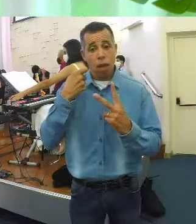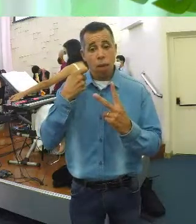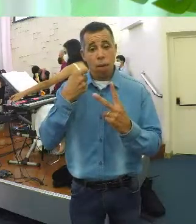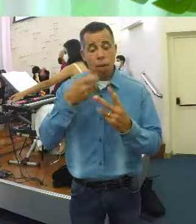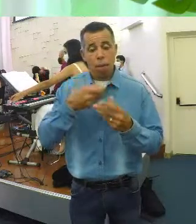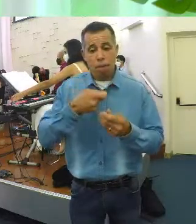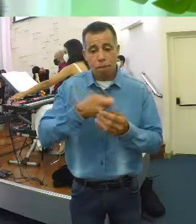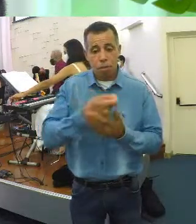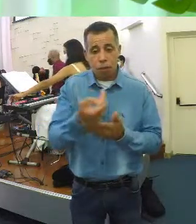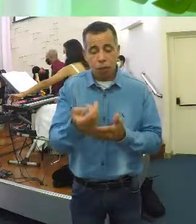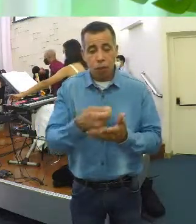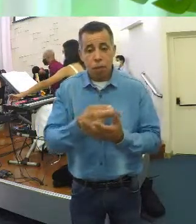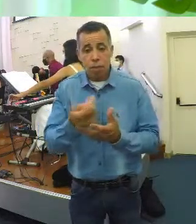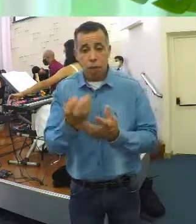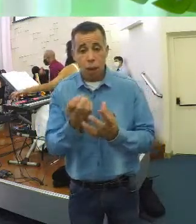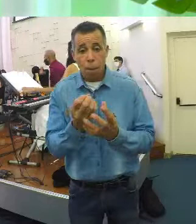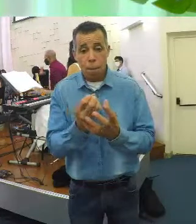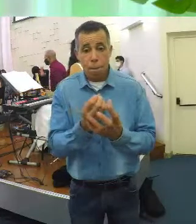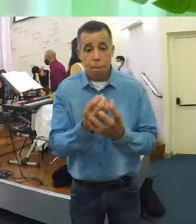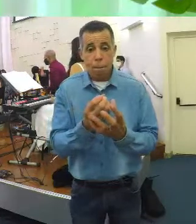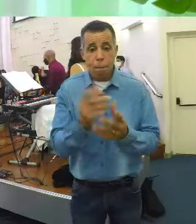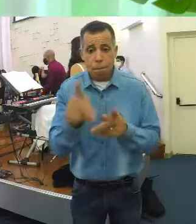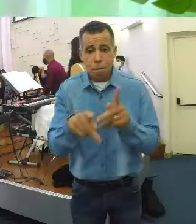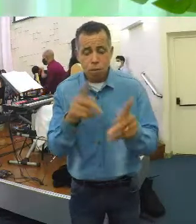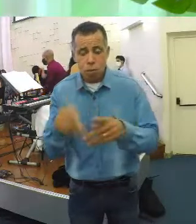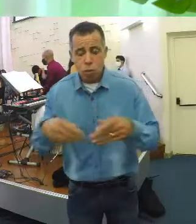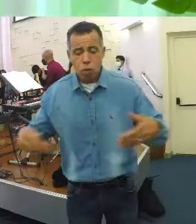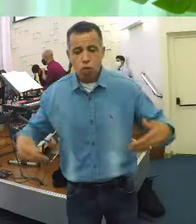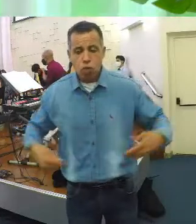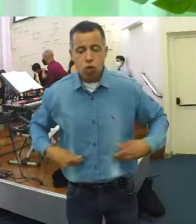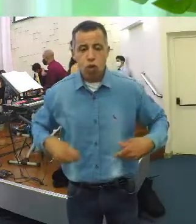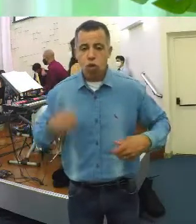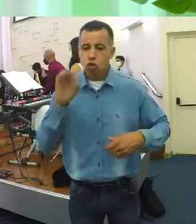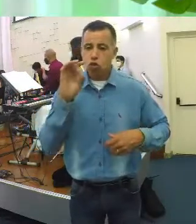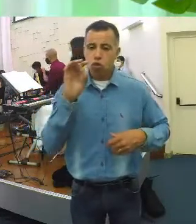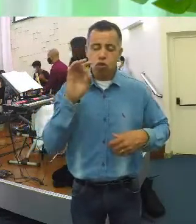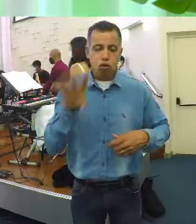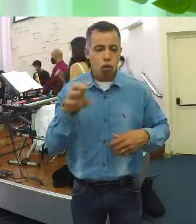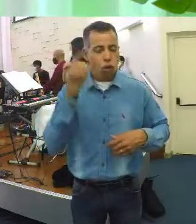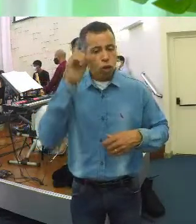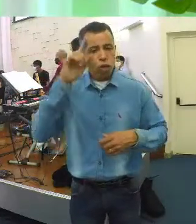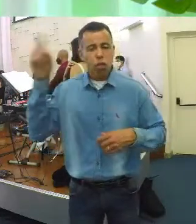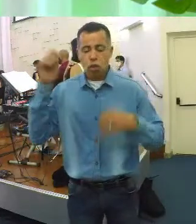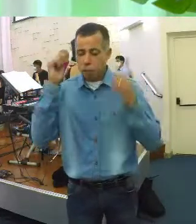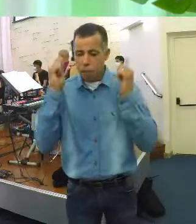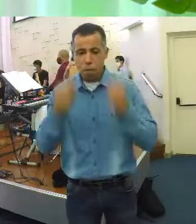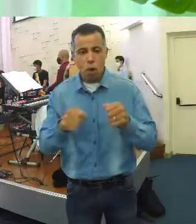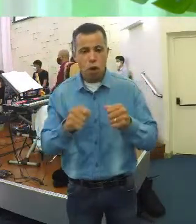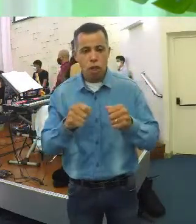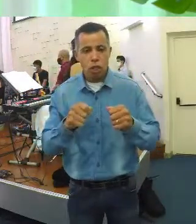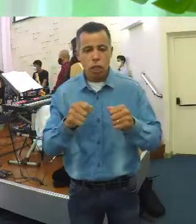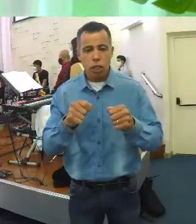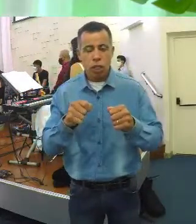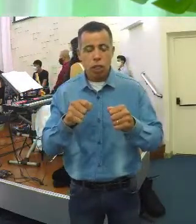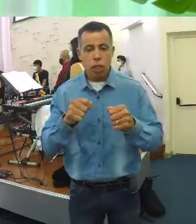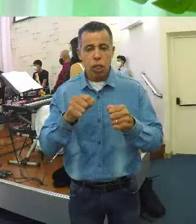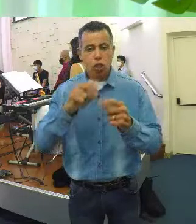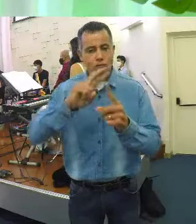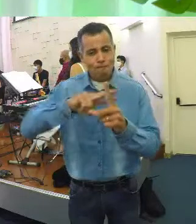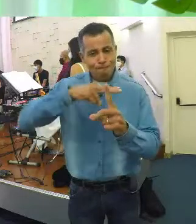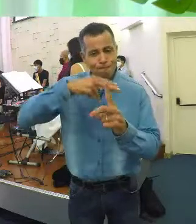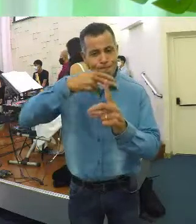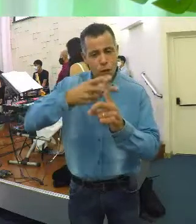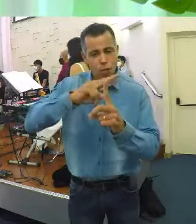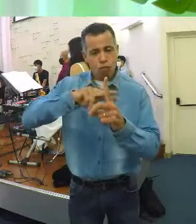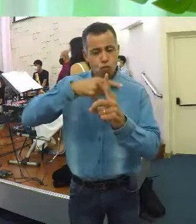faminta. Somente Deus é capaz de somar quando há uma subtração. Vejam